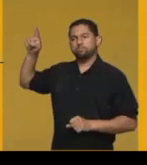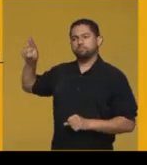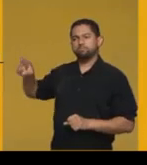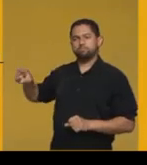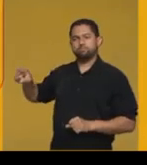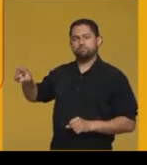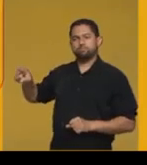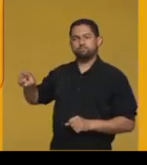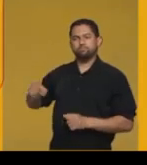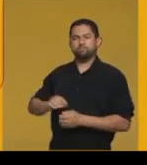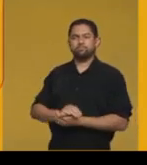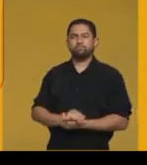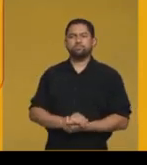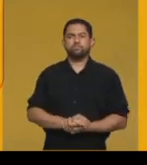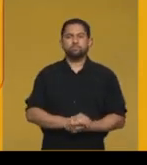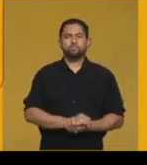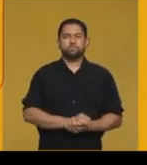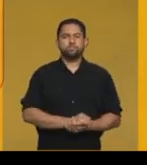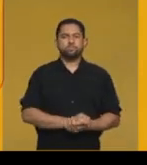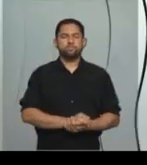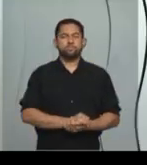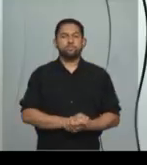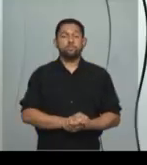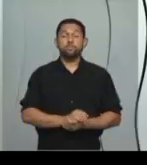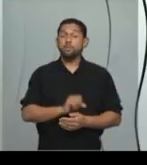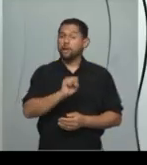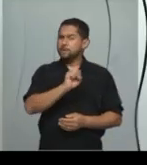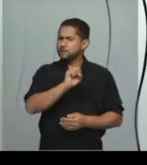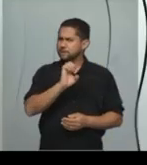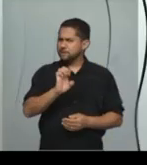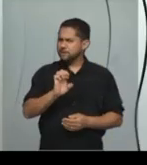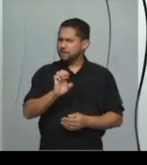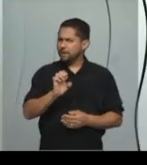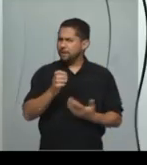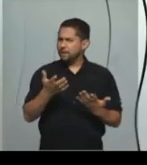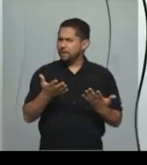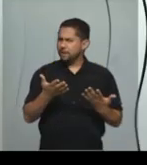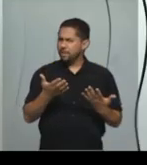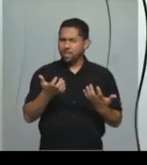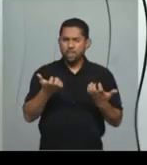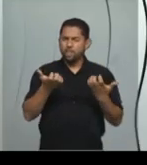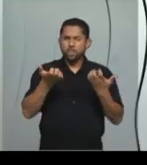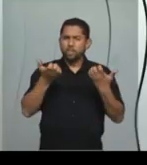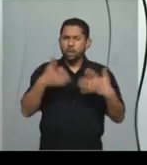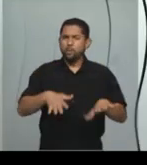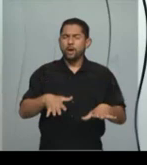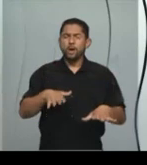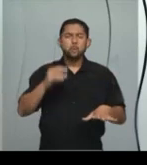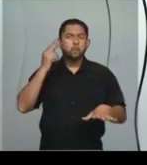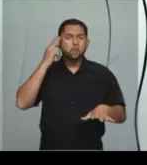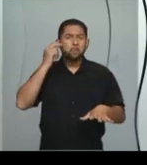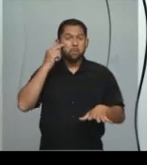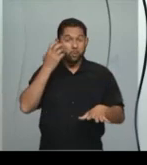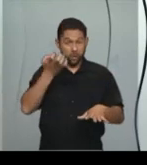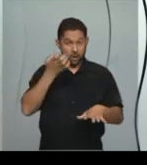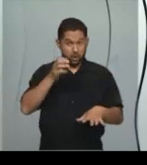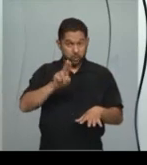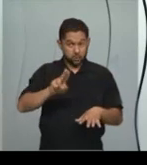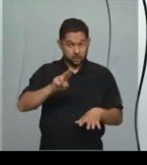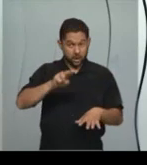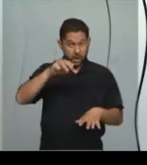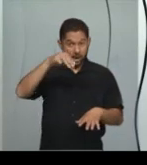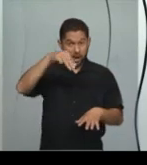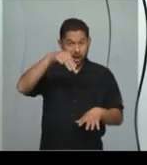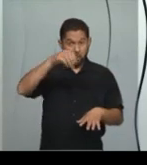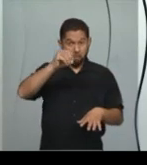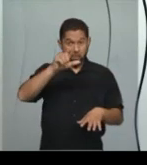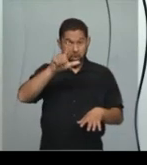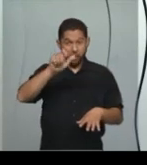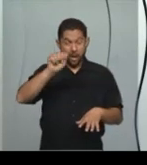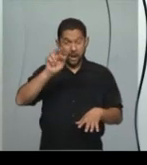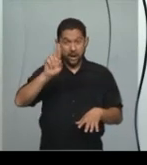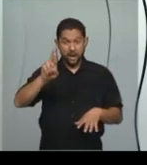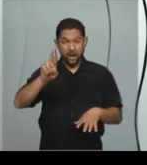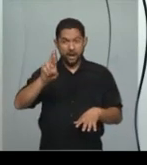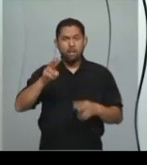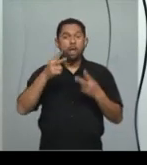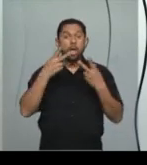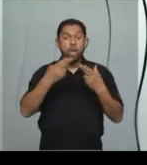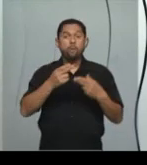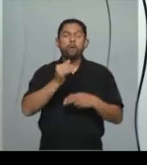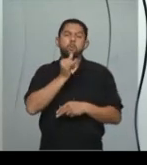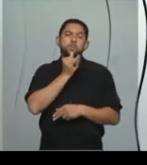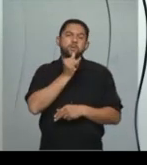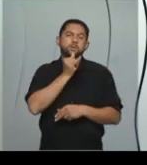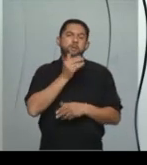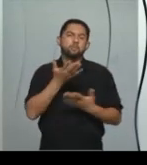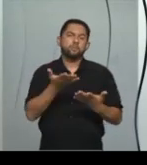3. E se no caso eu não quiser a concentração comum, eu quiser a concentração agora molar do mesmo